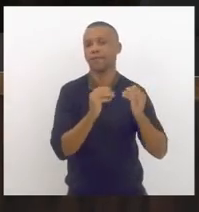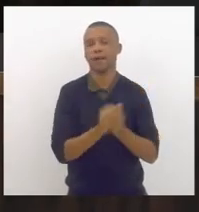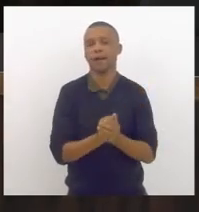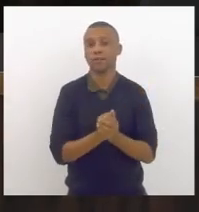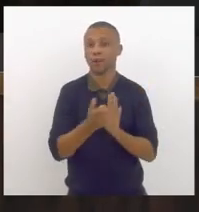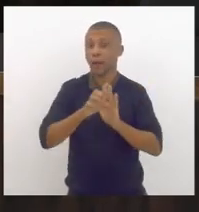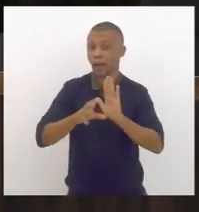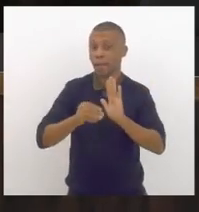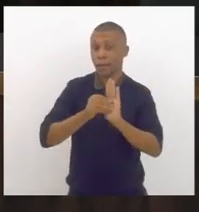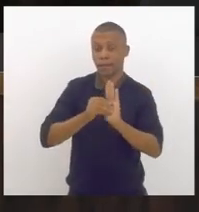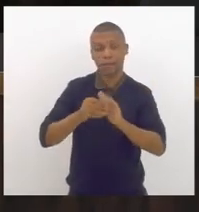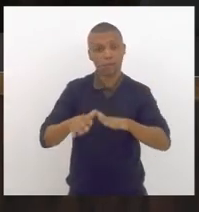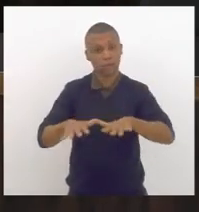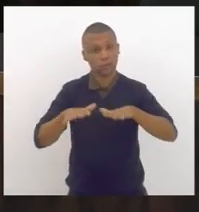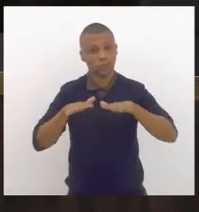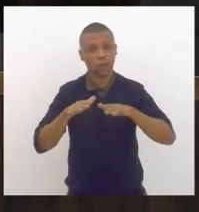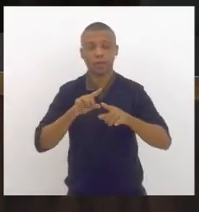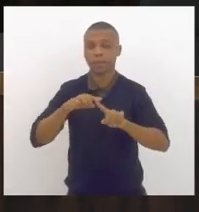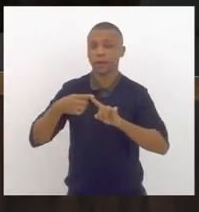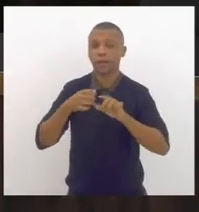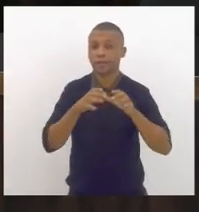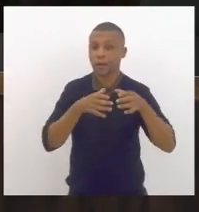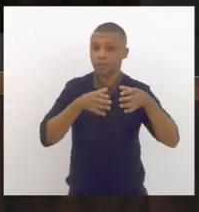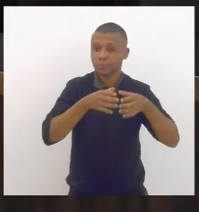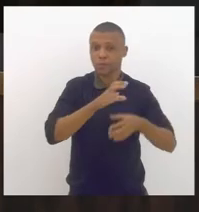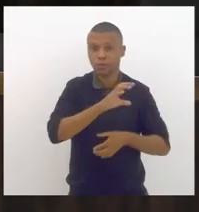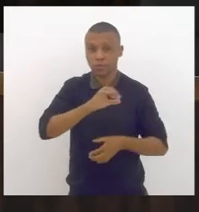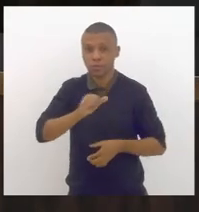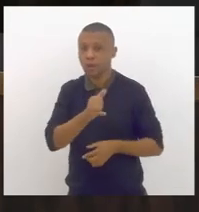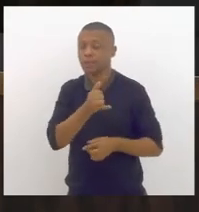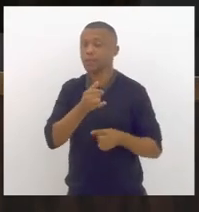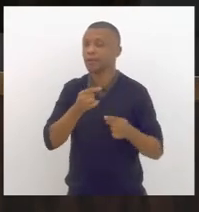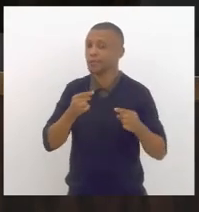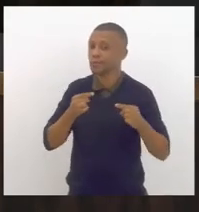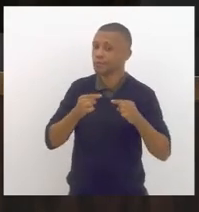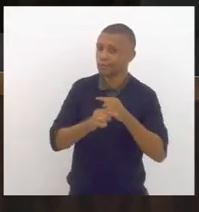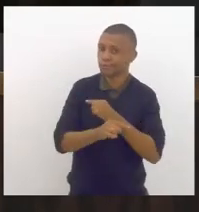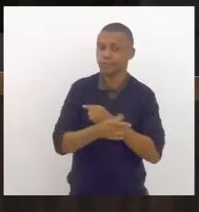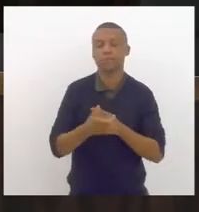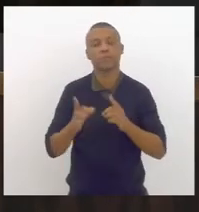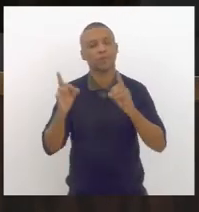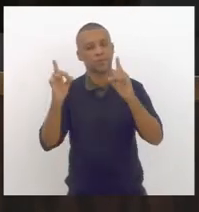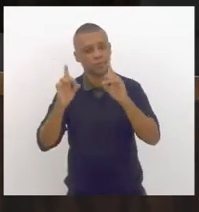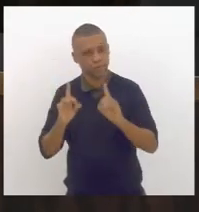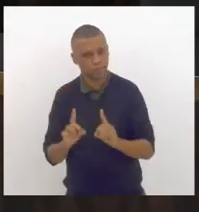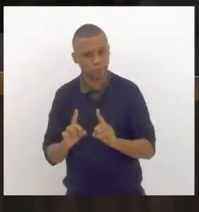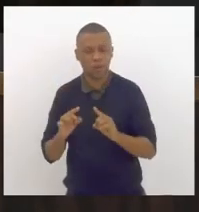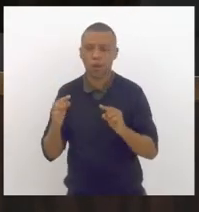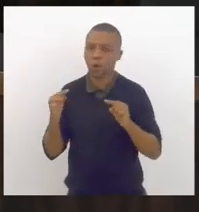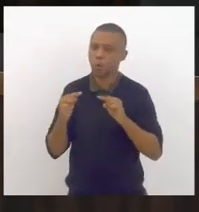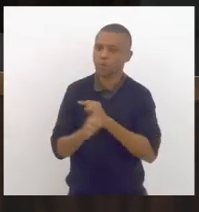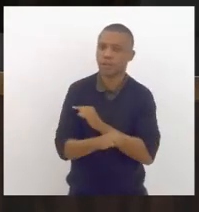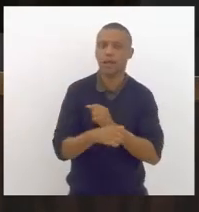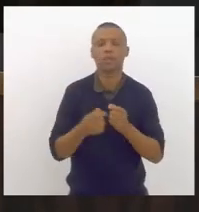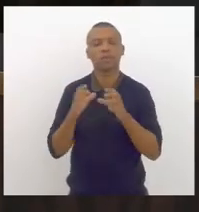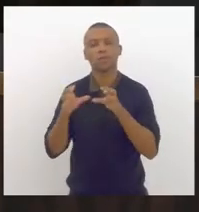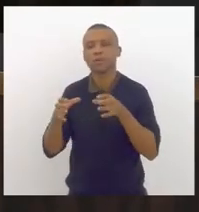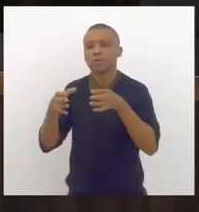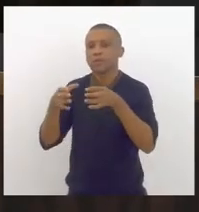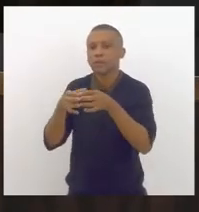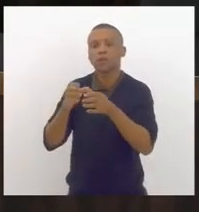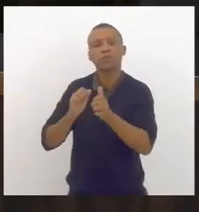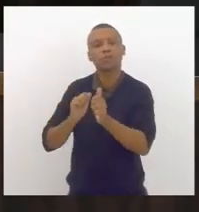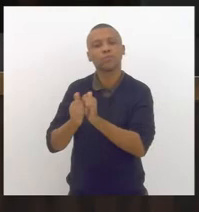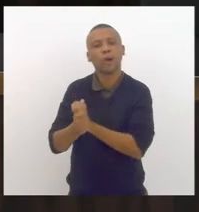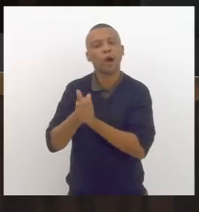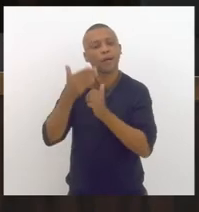de plenário. Das Comissões de Constituição e Justiça, contrário. Da pessoa com deficiência, contrário. De esporte